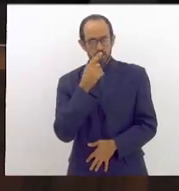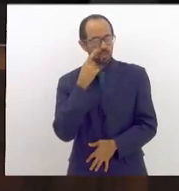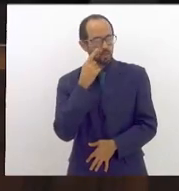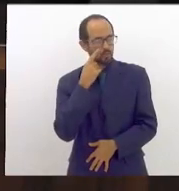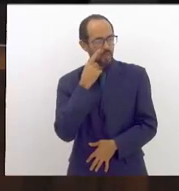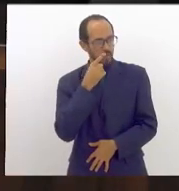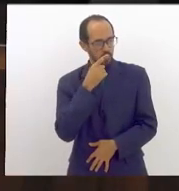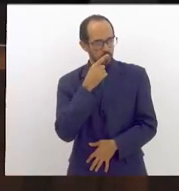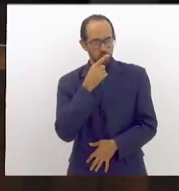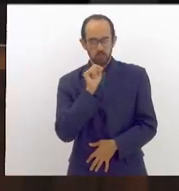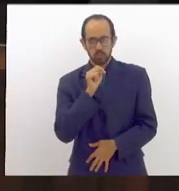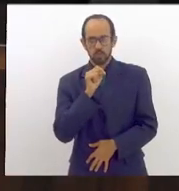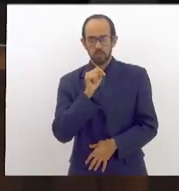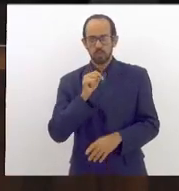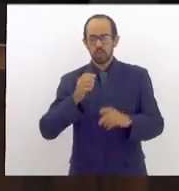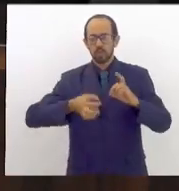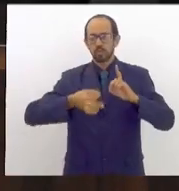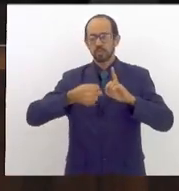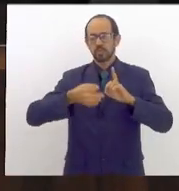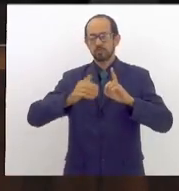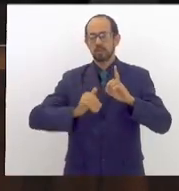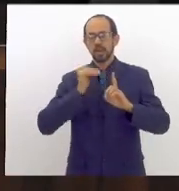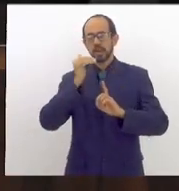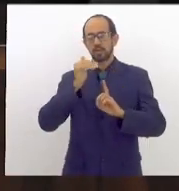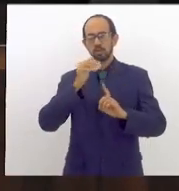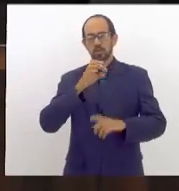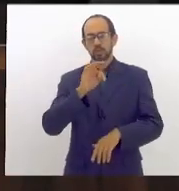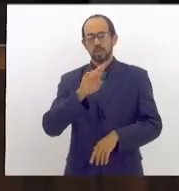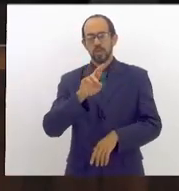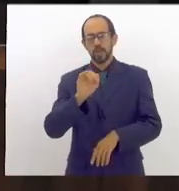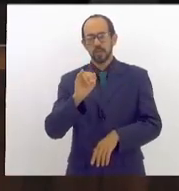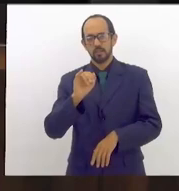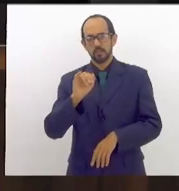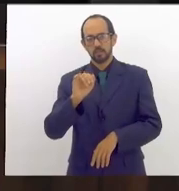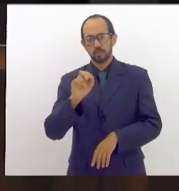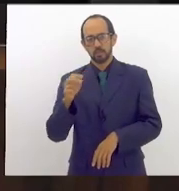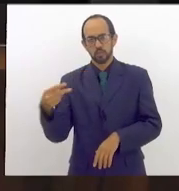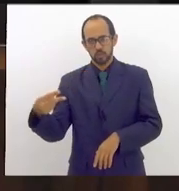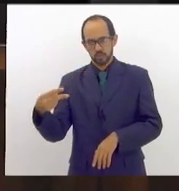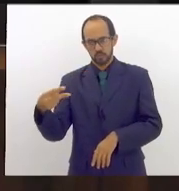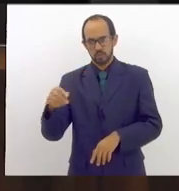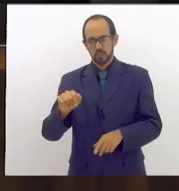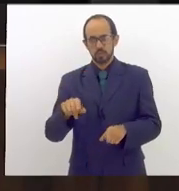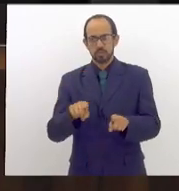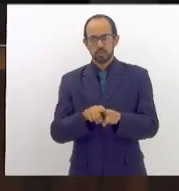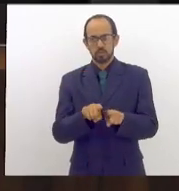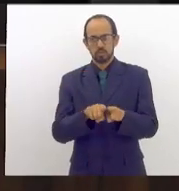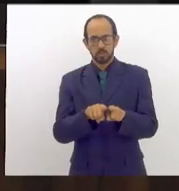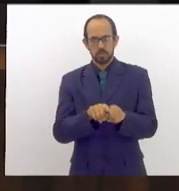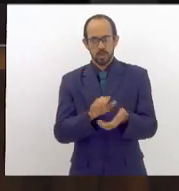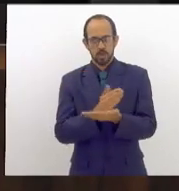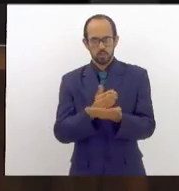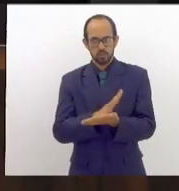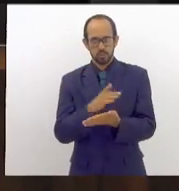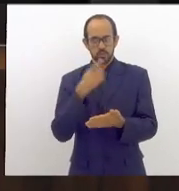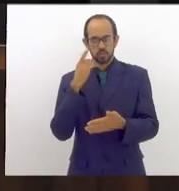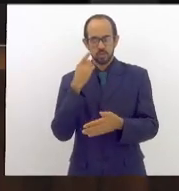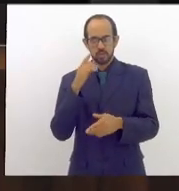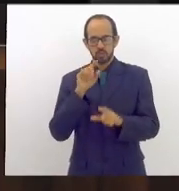Desembargador Teófilo o nosso corredor TF2 dizer para as deputados e para muitos deputados que